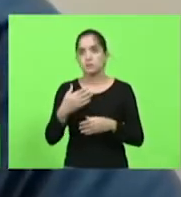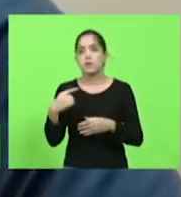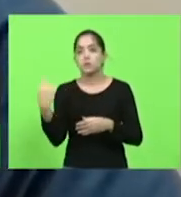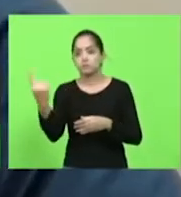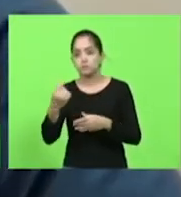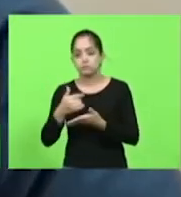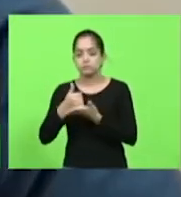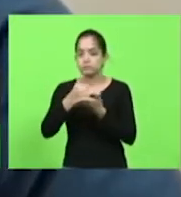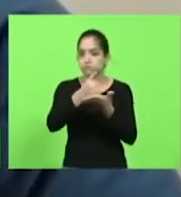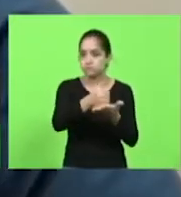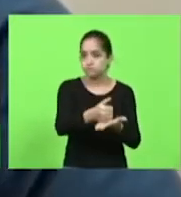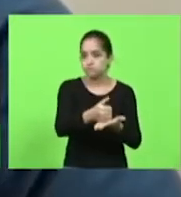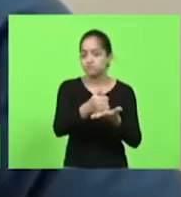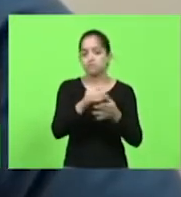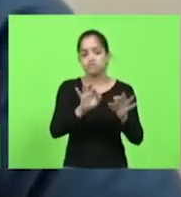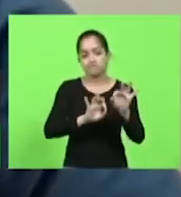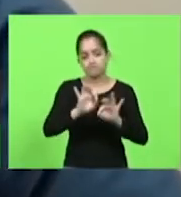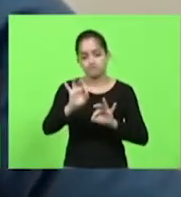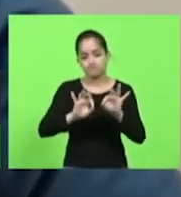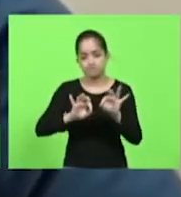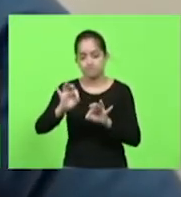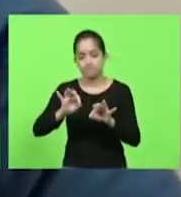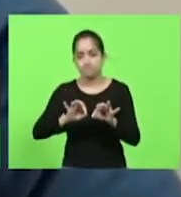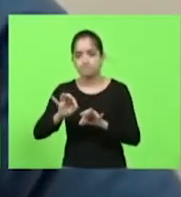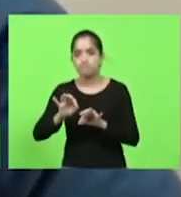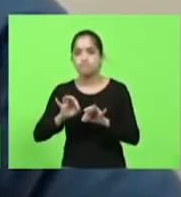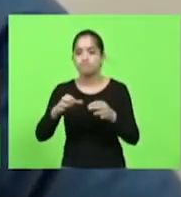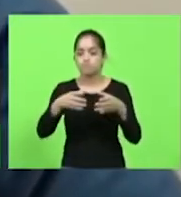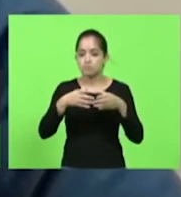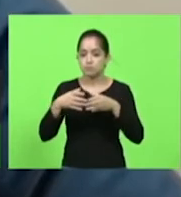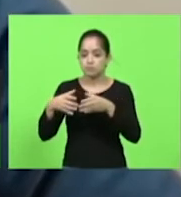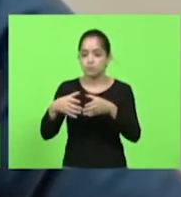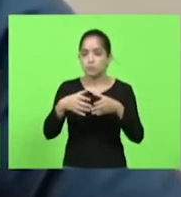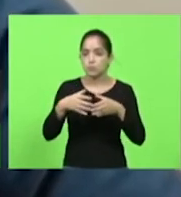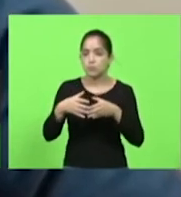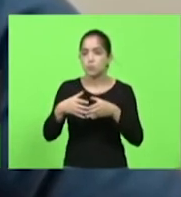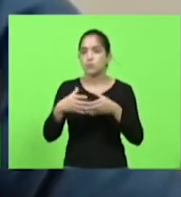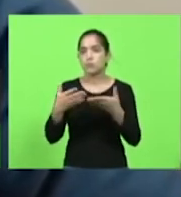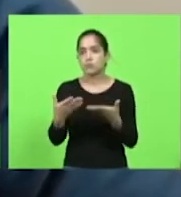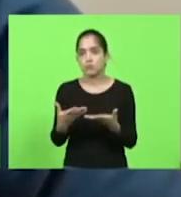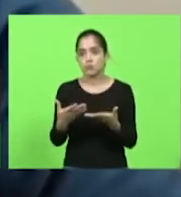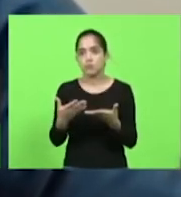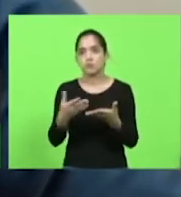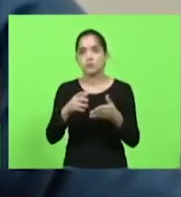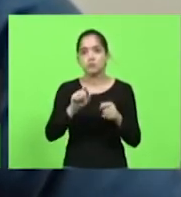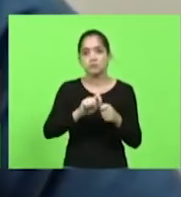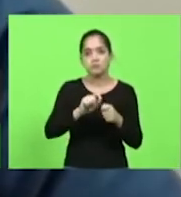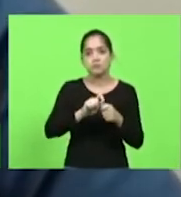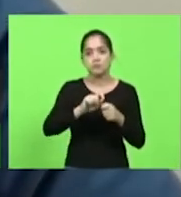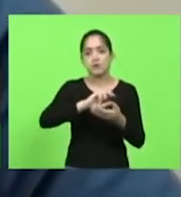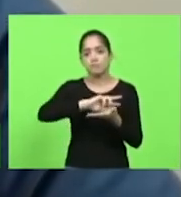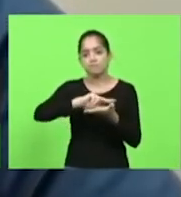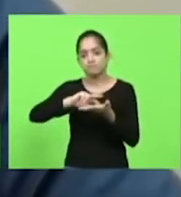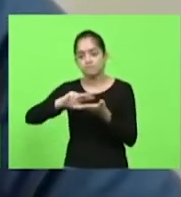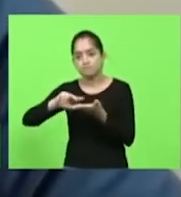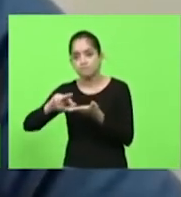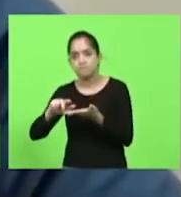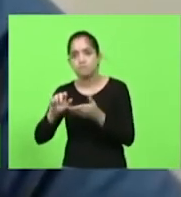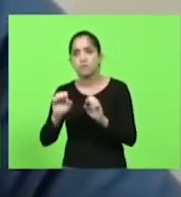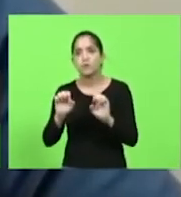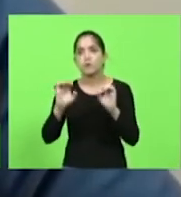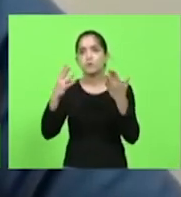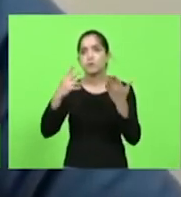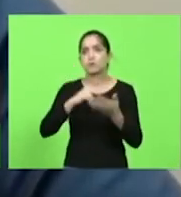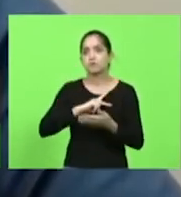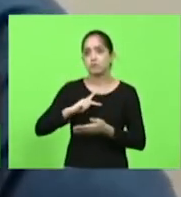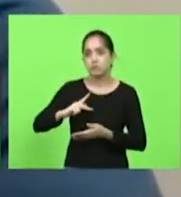Pedro Baldiceira, do PT, defendeu ações coletivas de acolhimento e atendimento psicológico dos familiares das